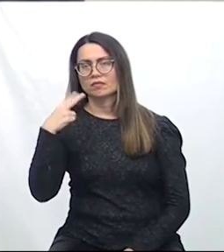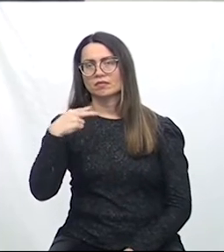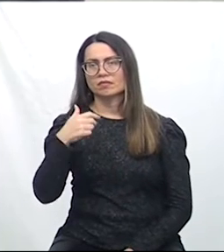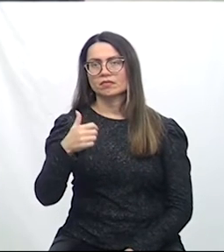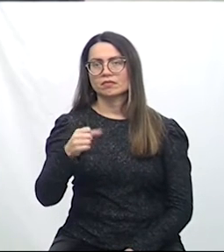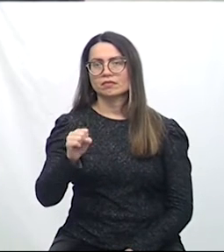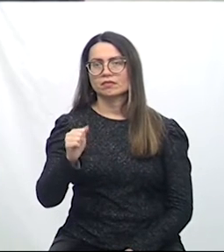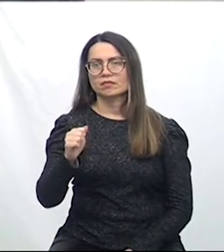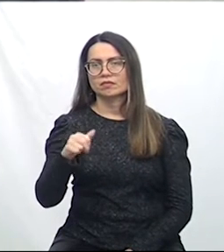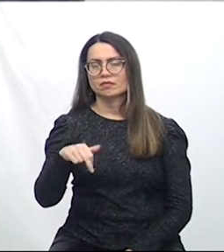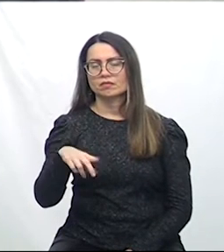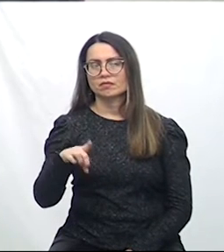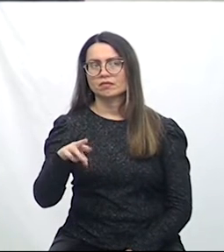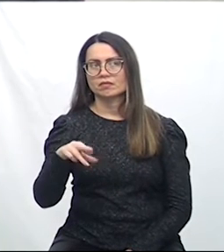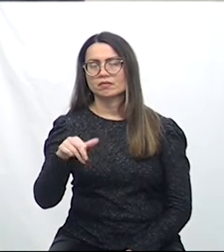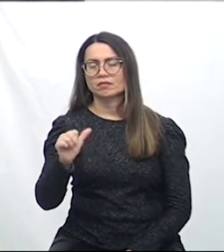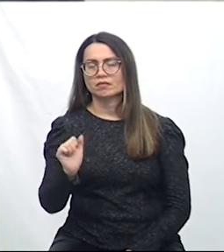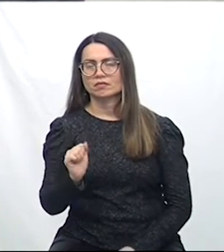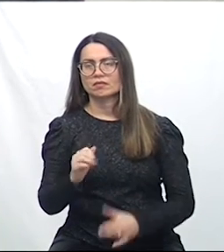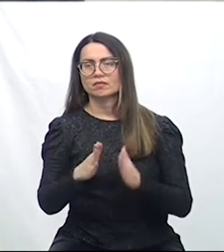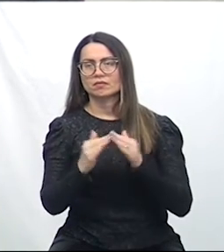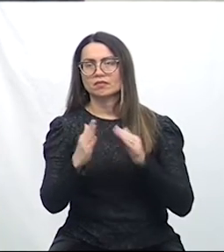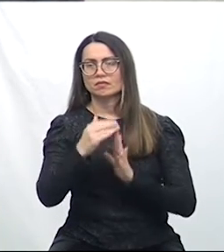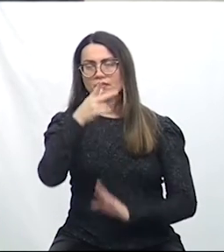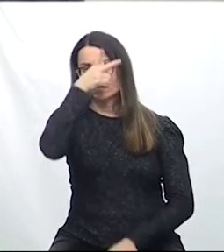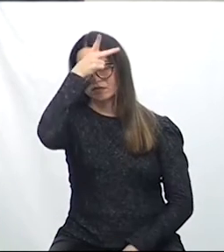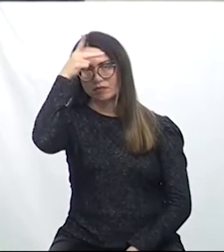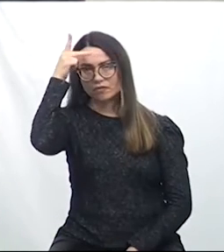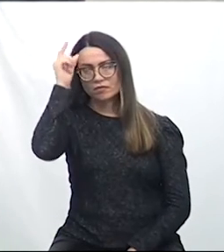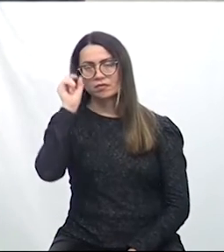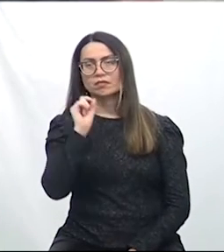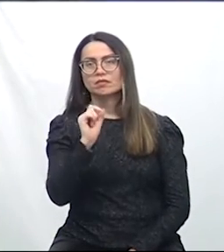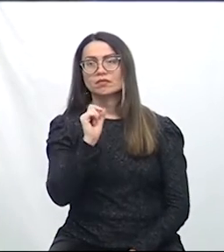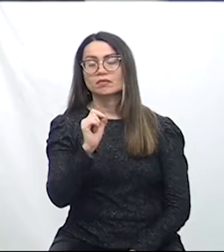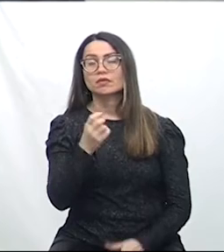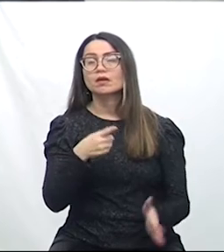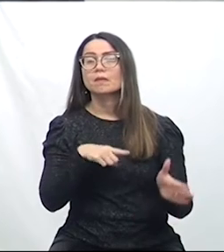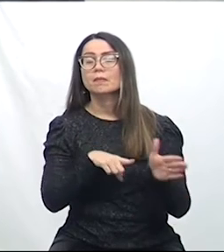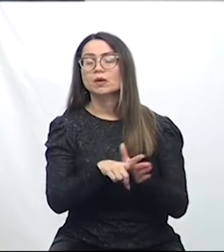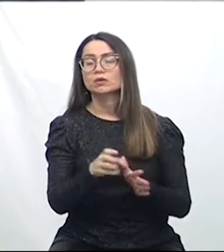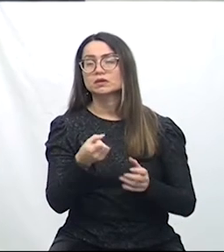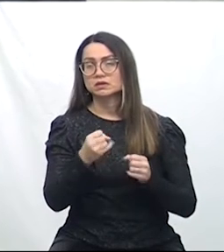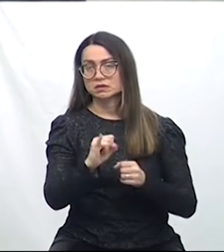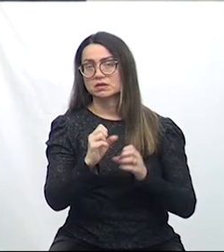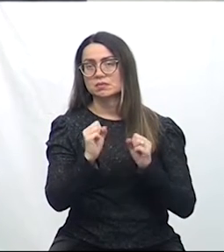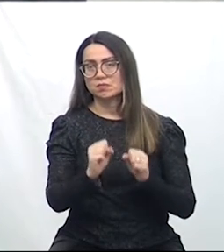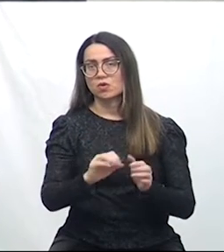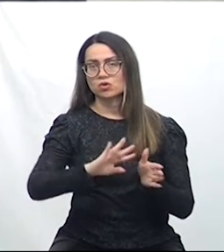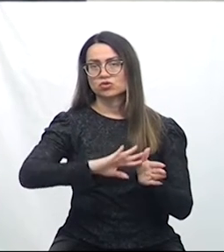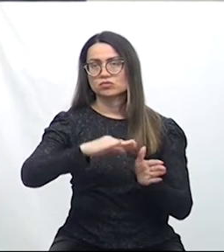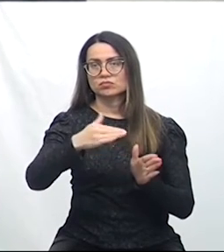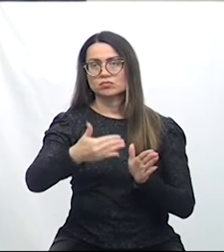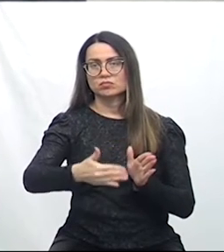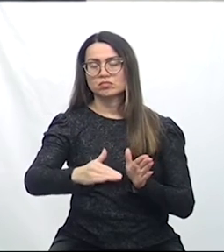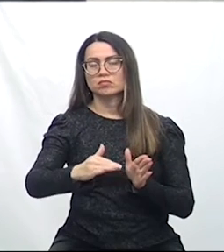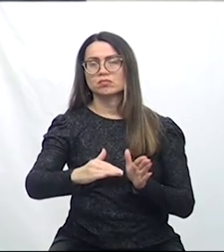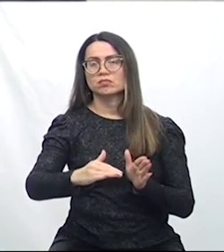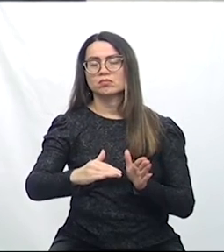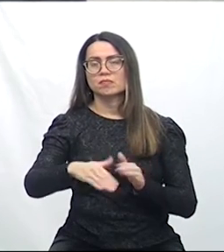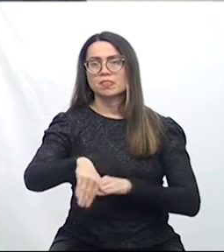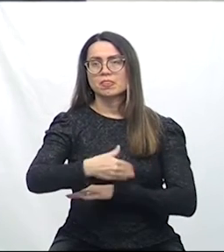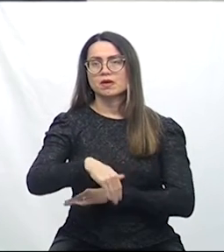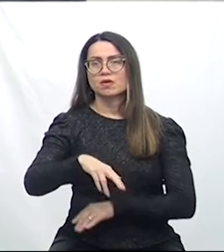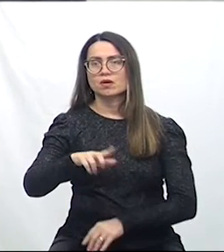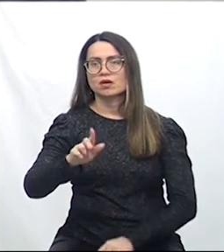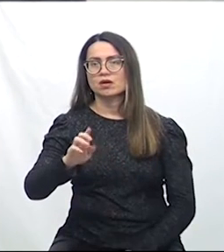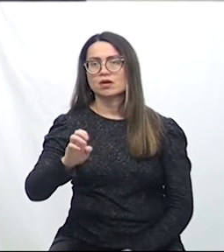envio de expediente ao chefe do Poder Executivo para que informe se existe a possibilidade de colocação de uma lombada física na rua Getúlio Cândido